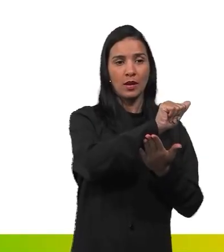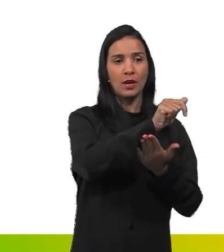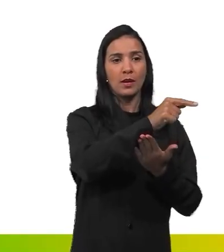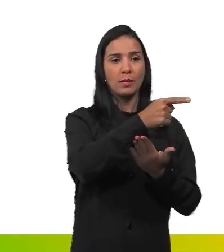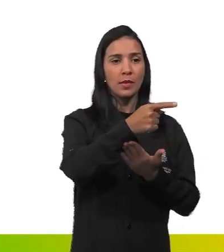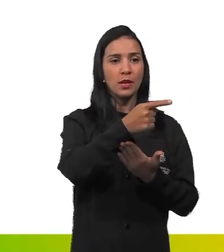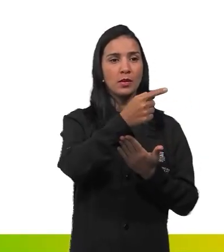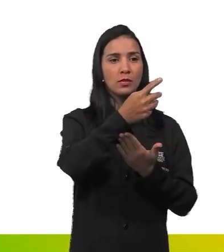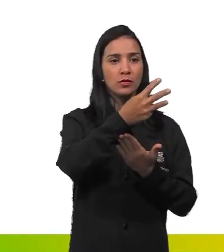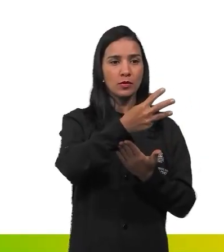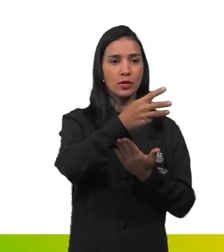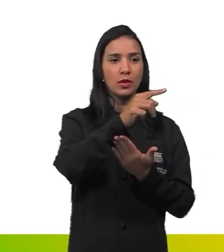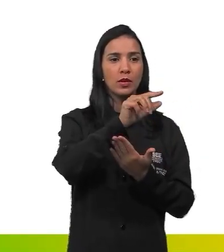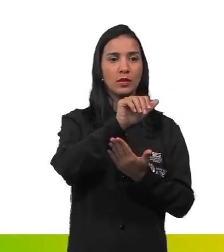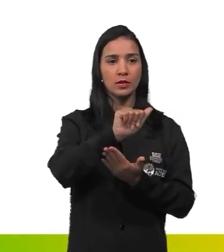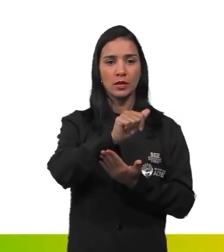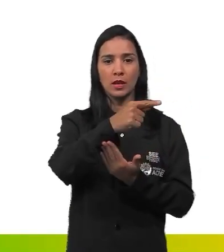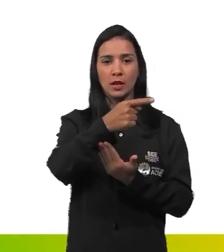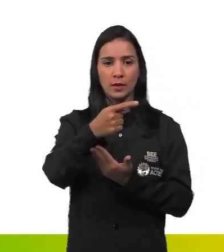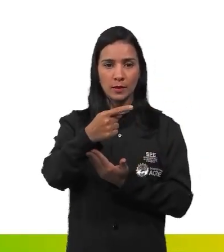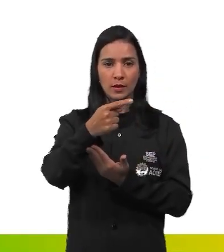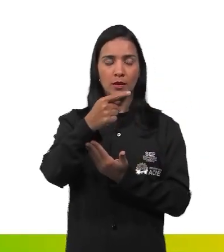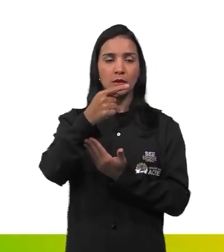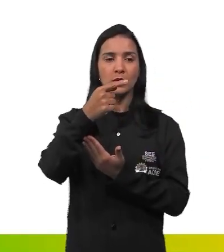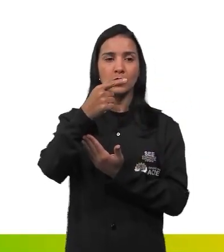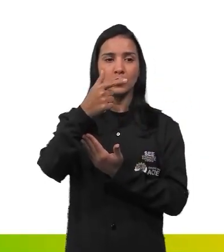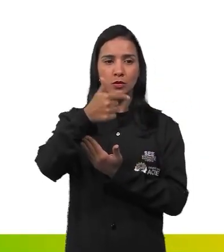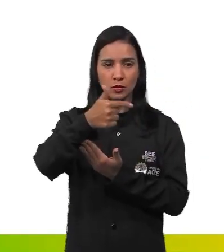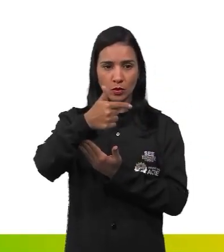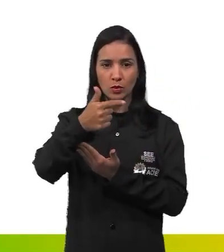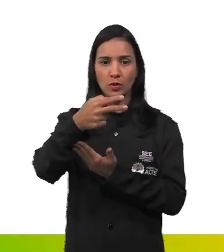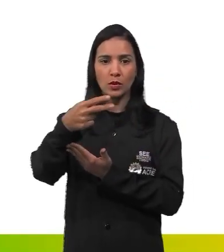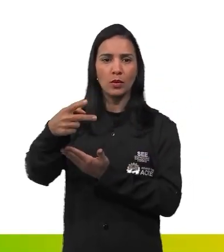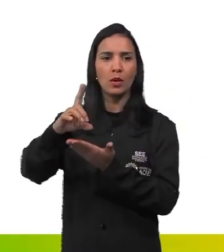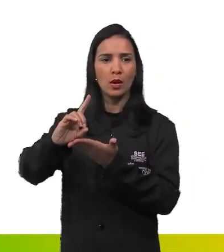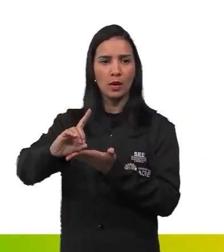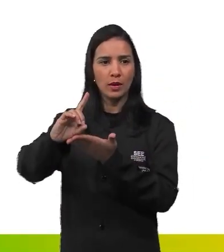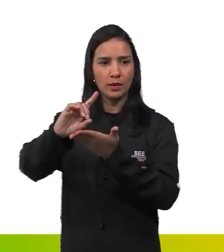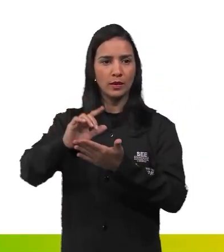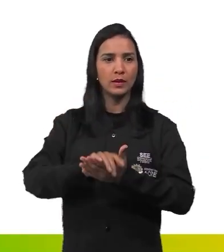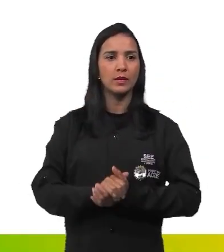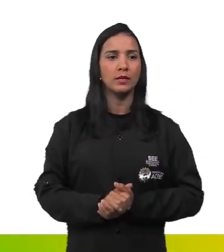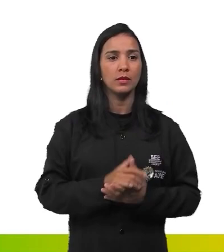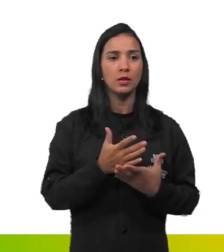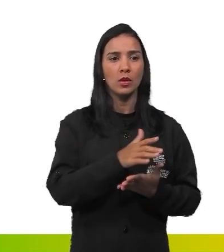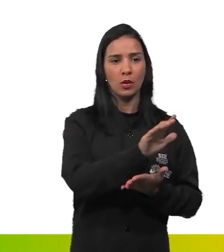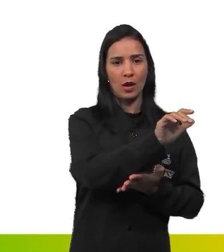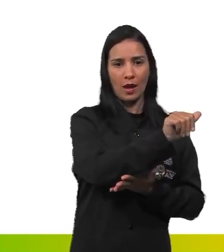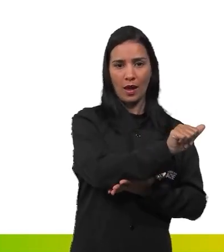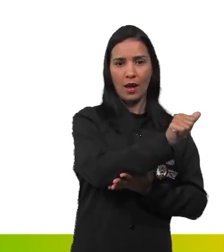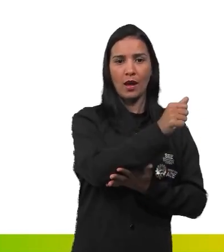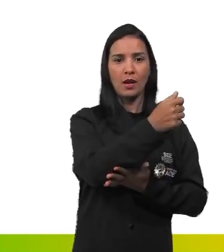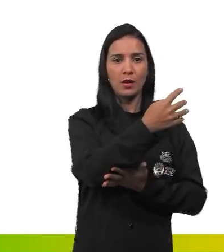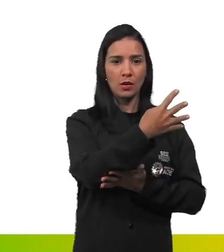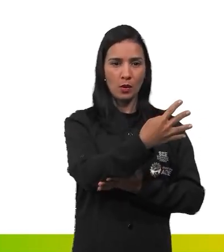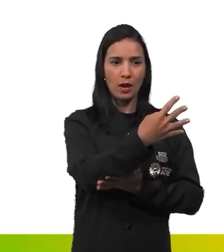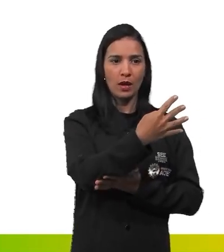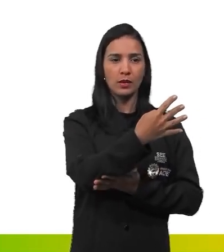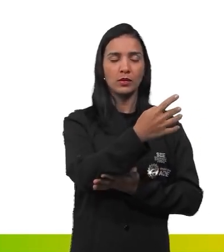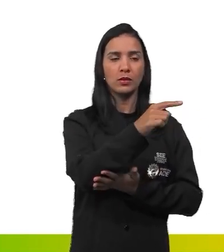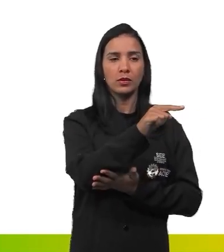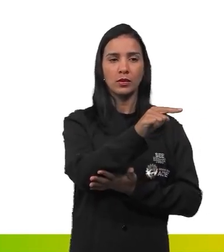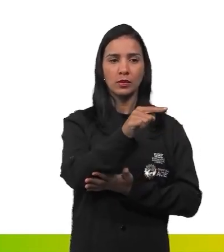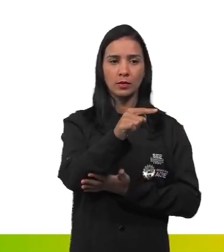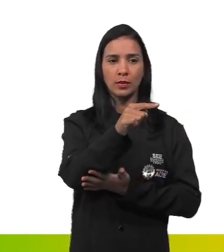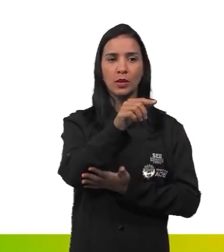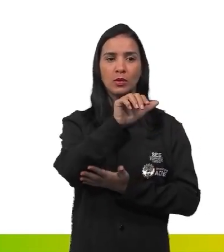igual a D. O termo 4 menos o termo 3 também é igual a D, e